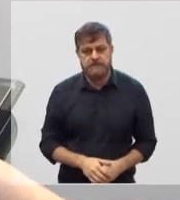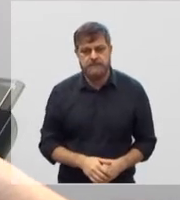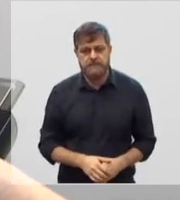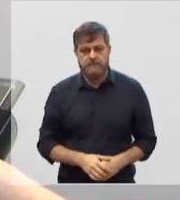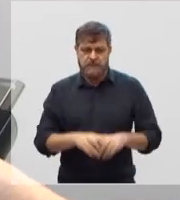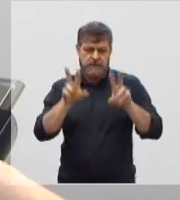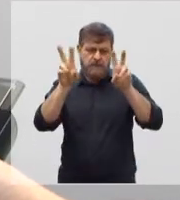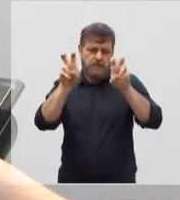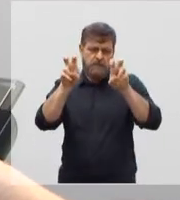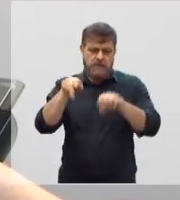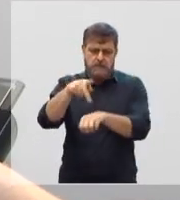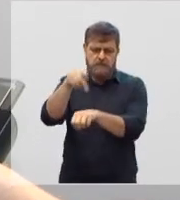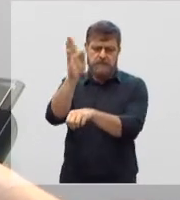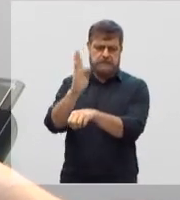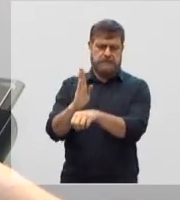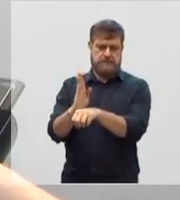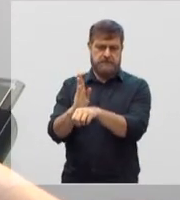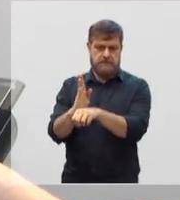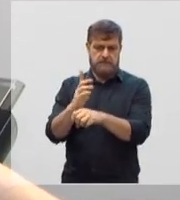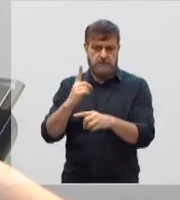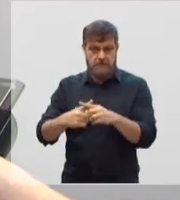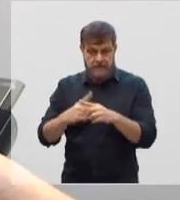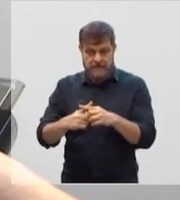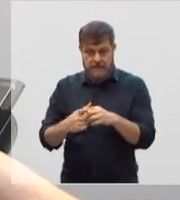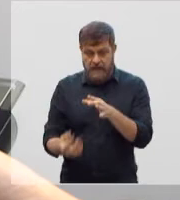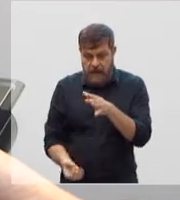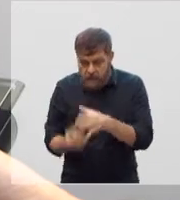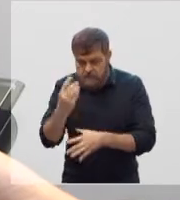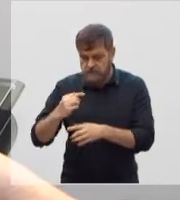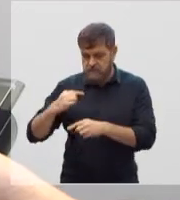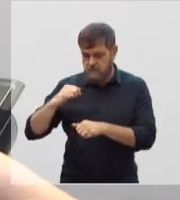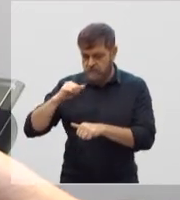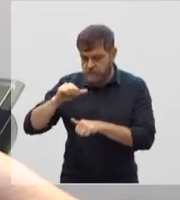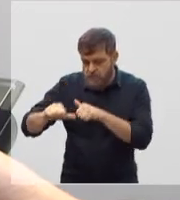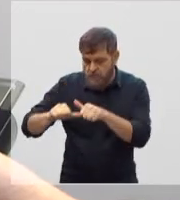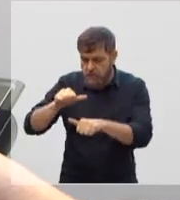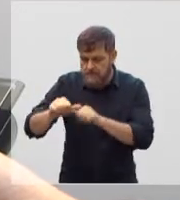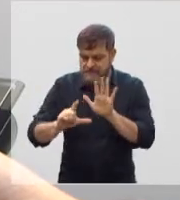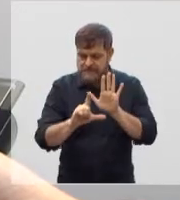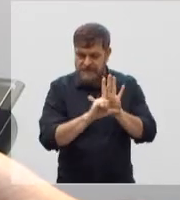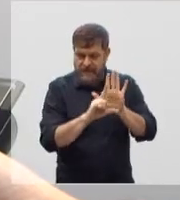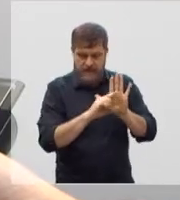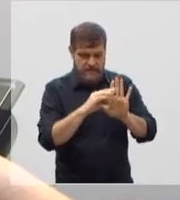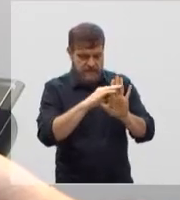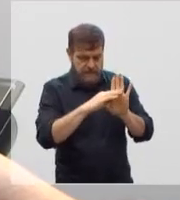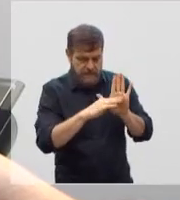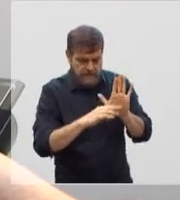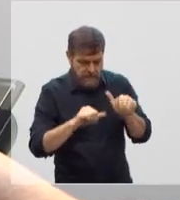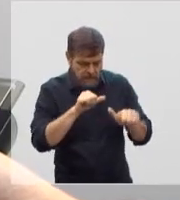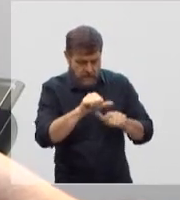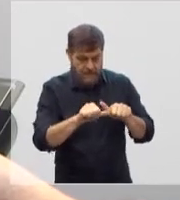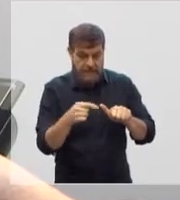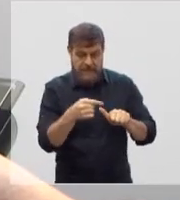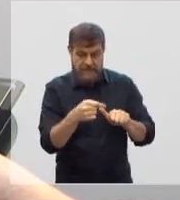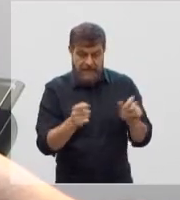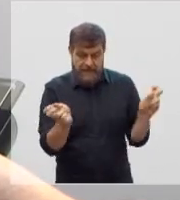interessante na questão do país, graças às mudanças de legislações que permitem